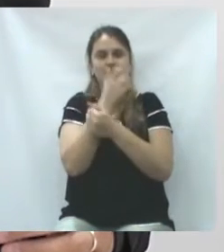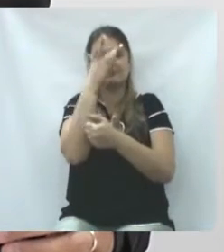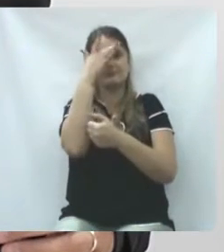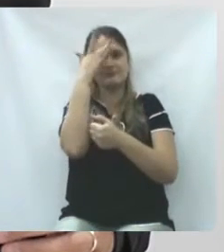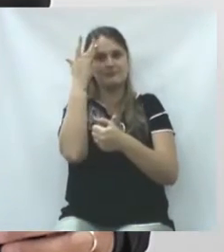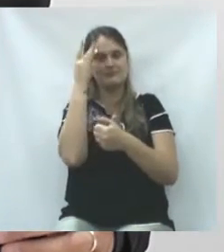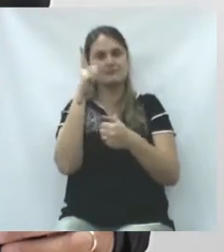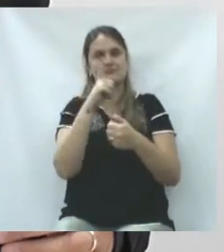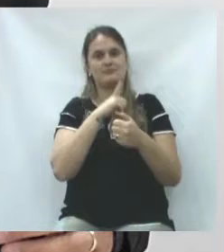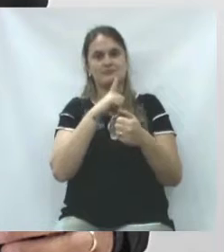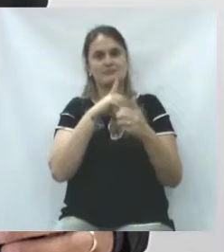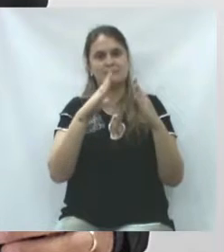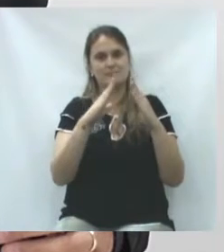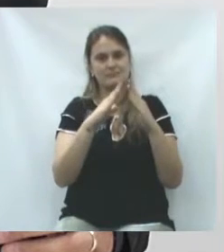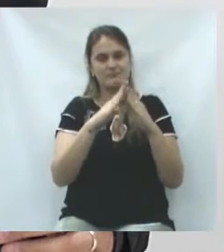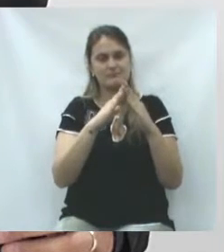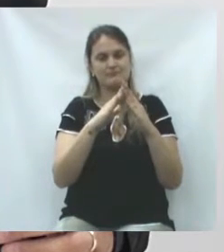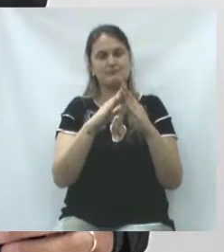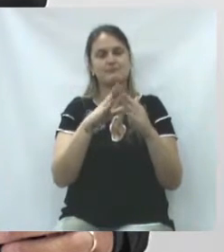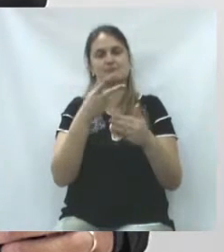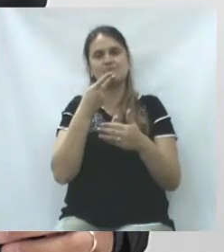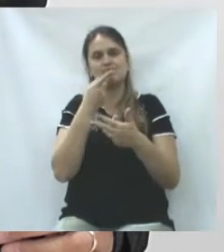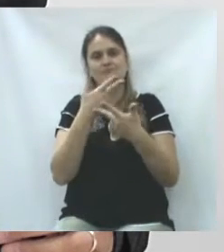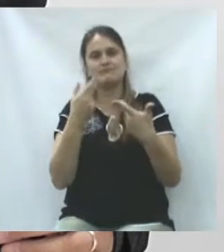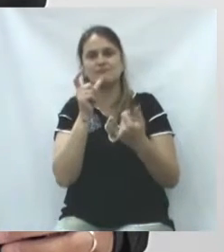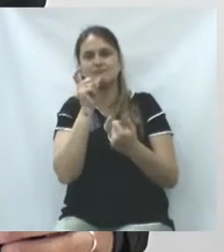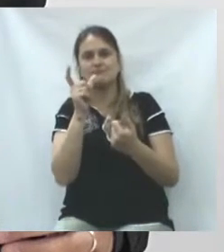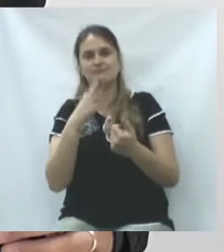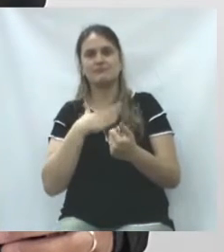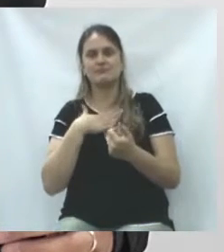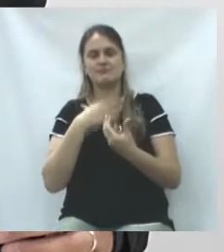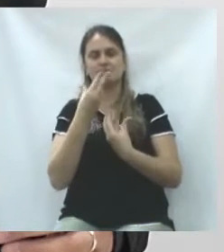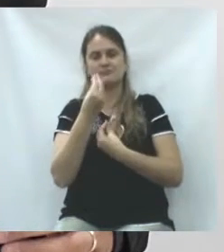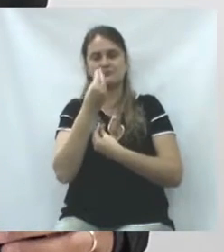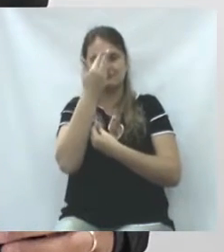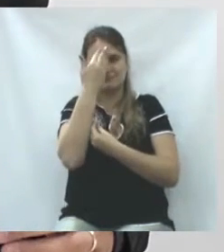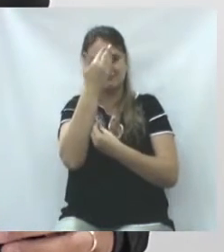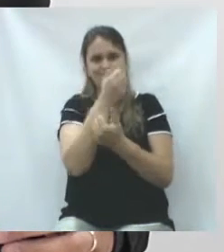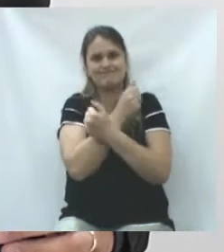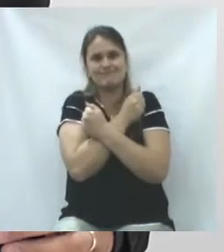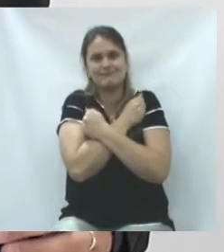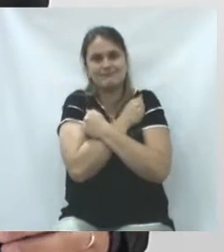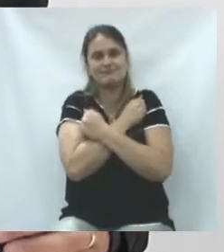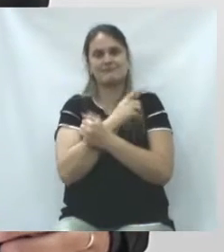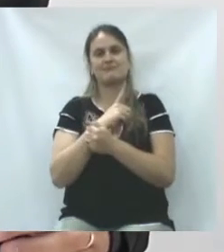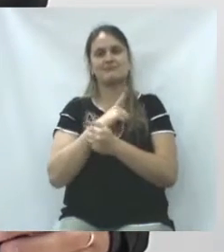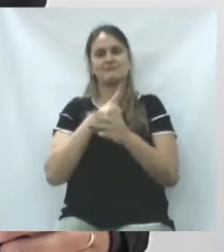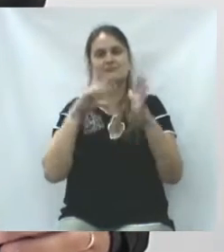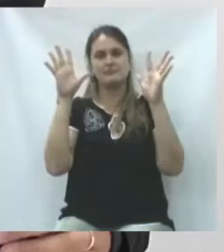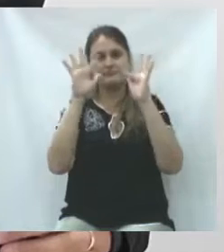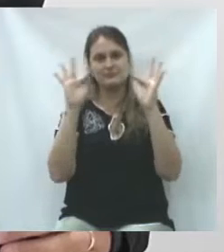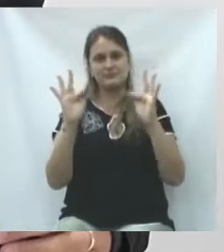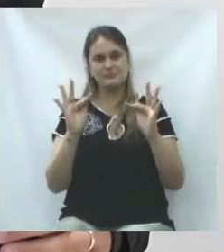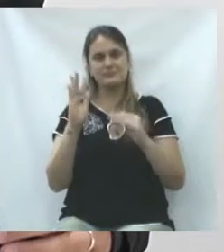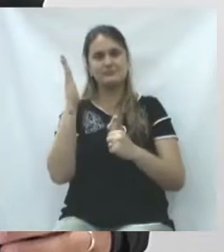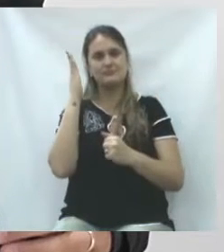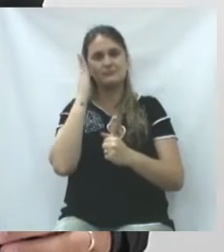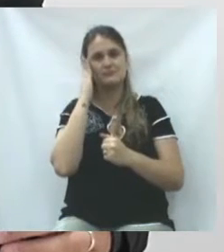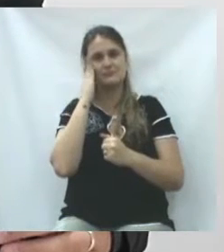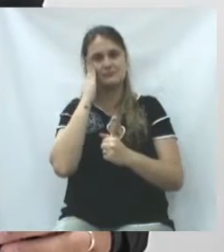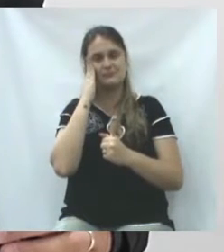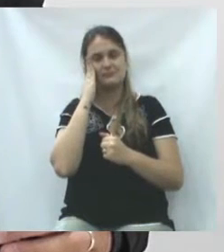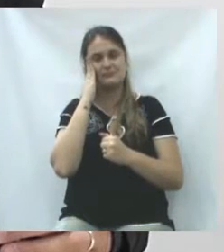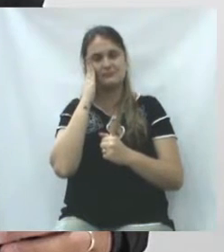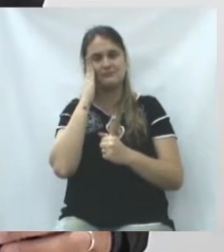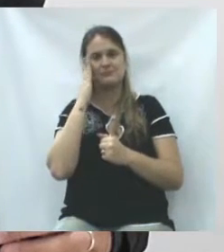que puderam nos estender um abraço. Fico feliz por saber que ele nos deixou